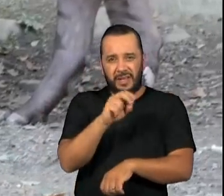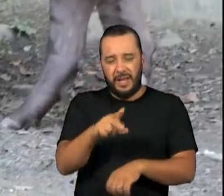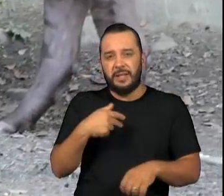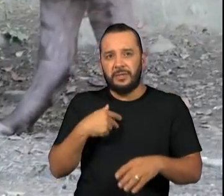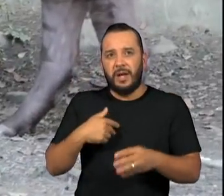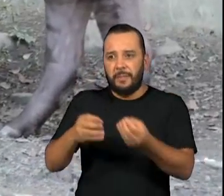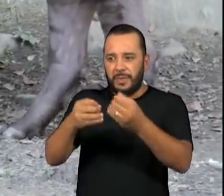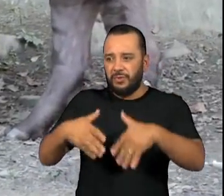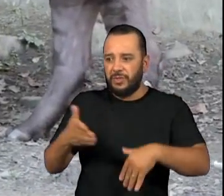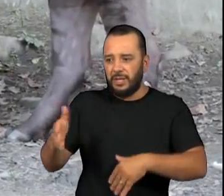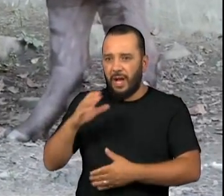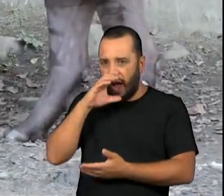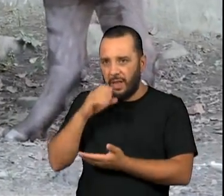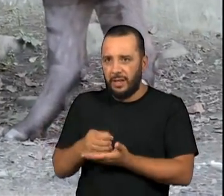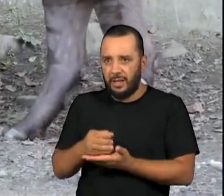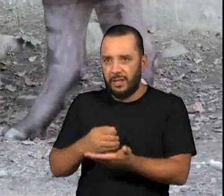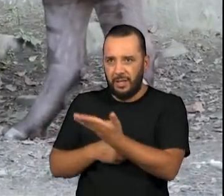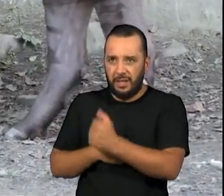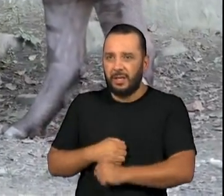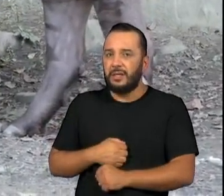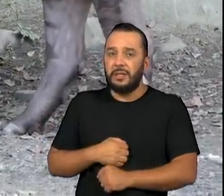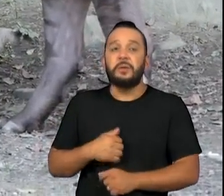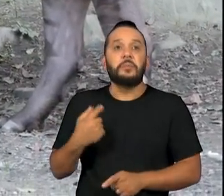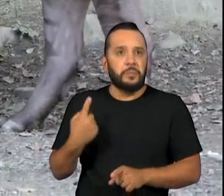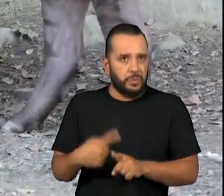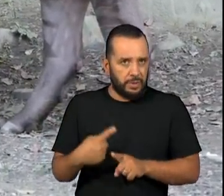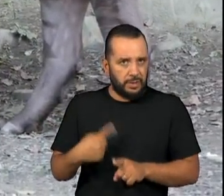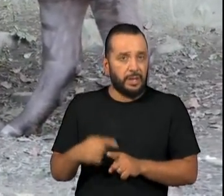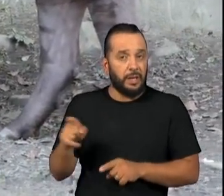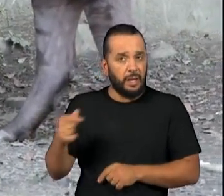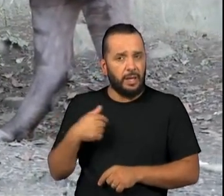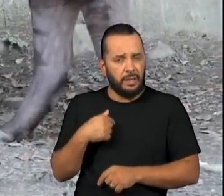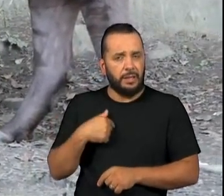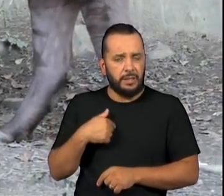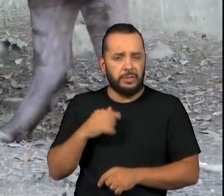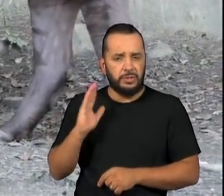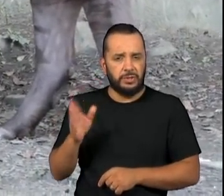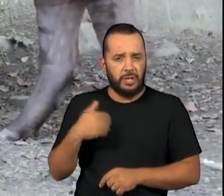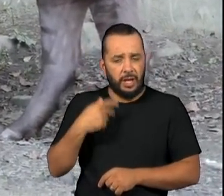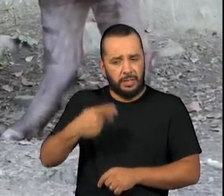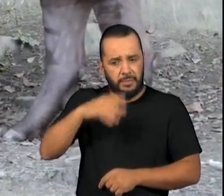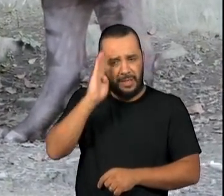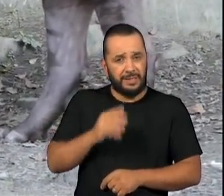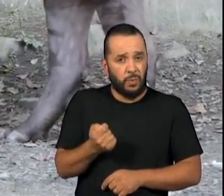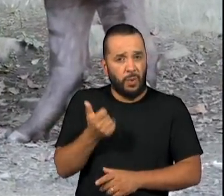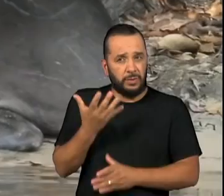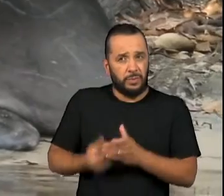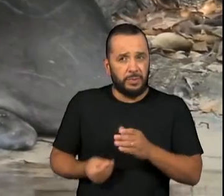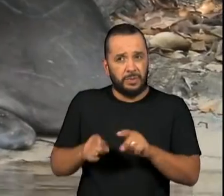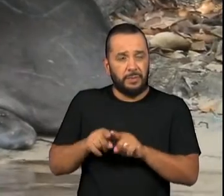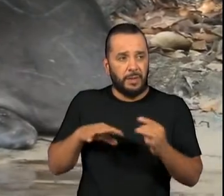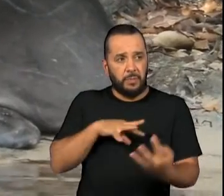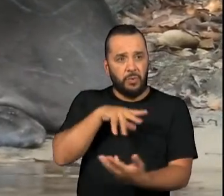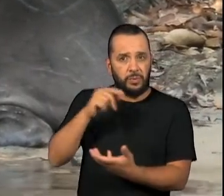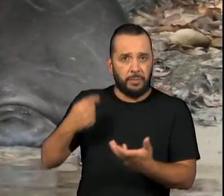espécie já considerada vulnerável, tanto na lista nacional de espécies ameaçadas, quanto na global.